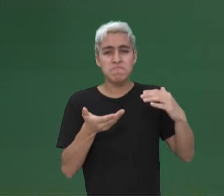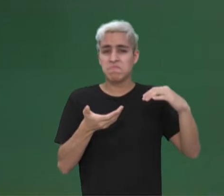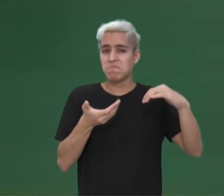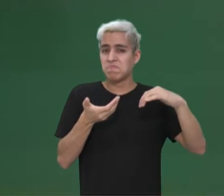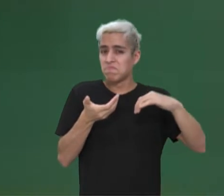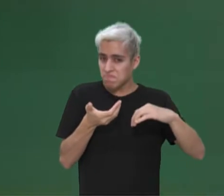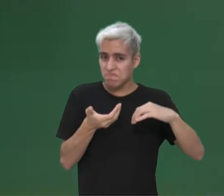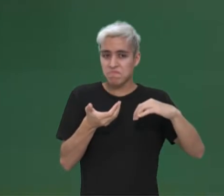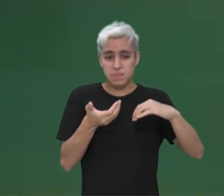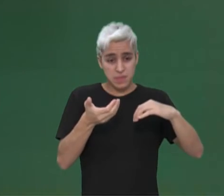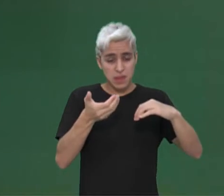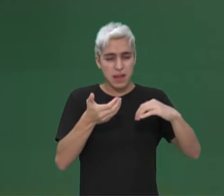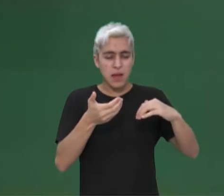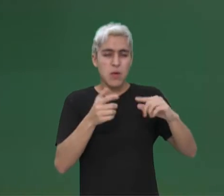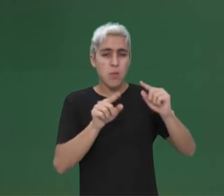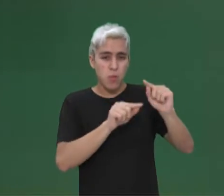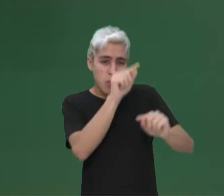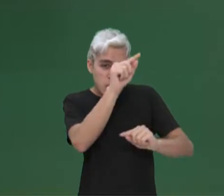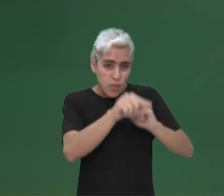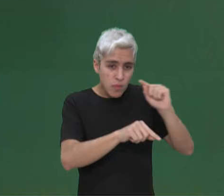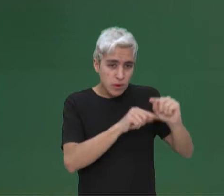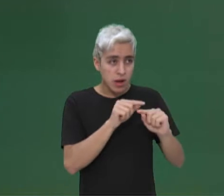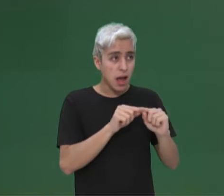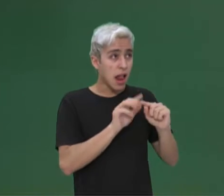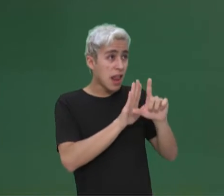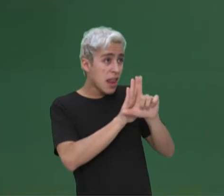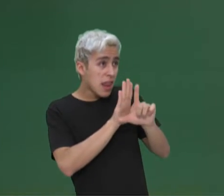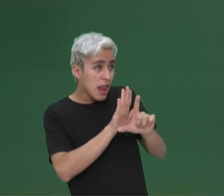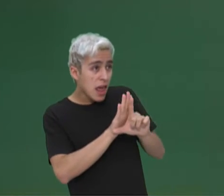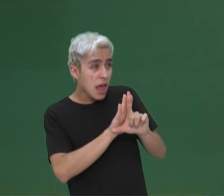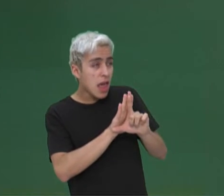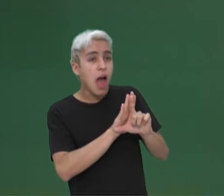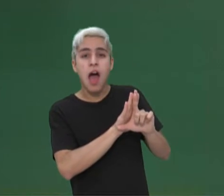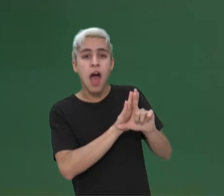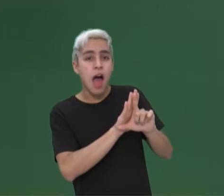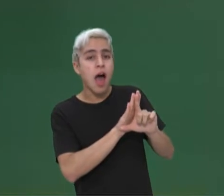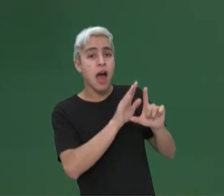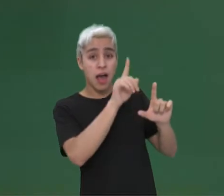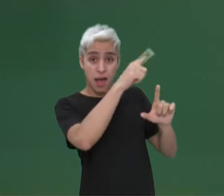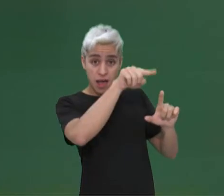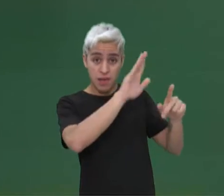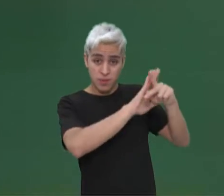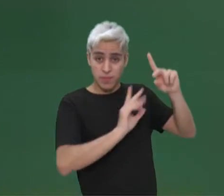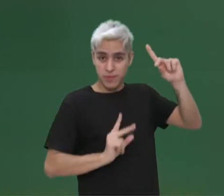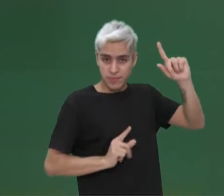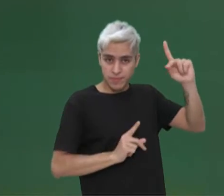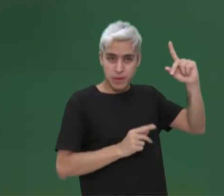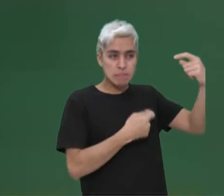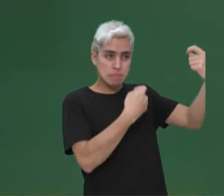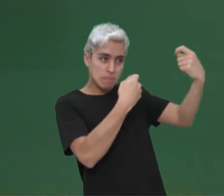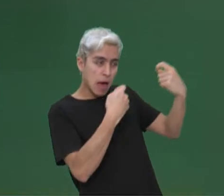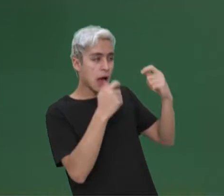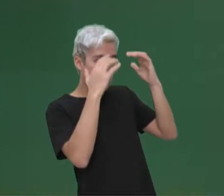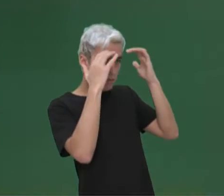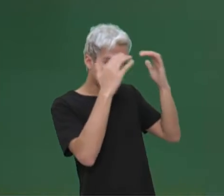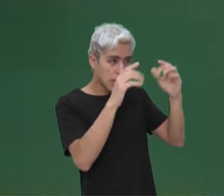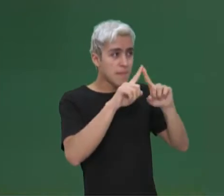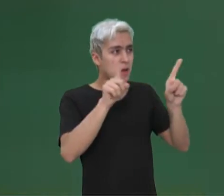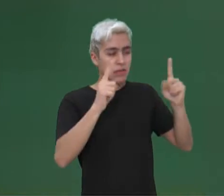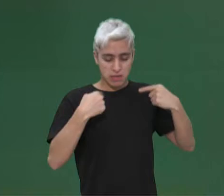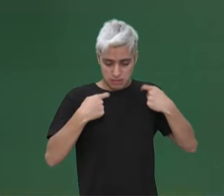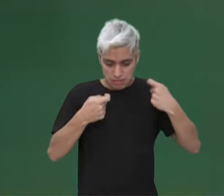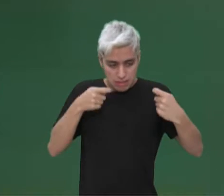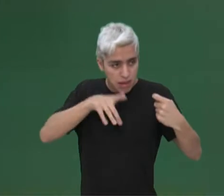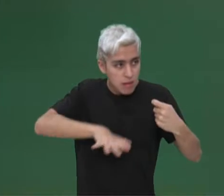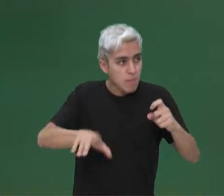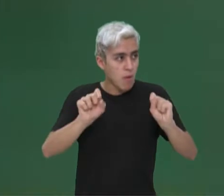Eles eram subordinados às leis da Espanha, mas tinham autonomia para promover a administração local